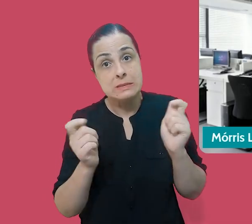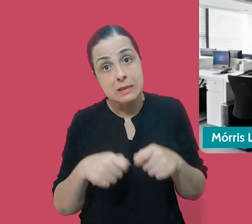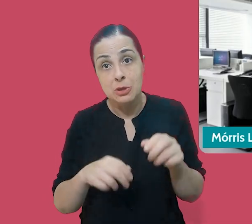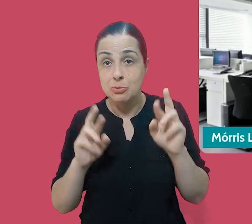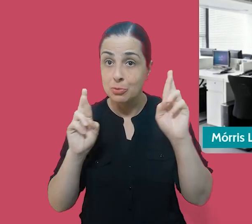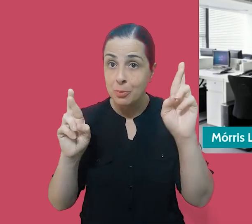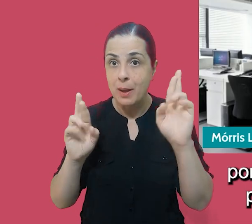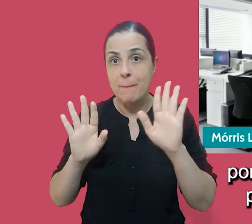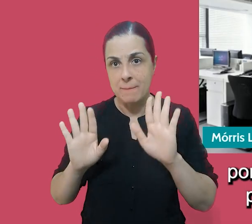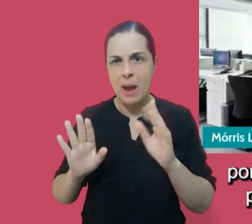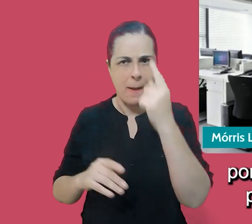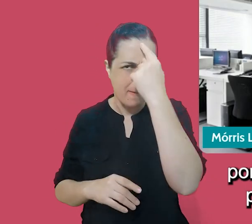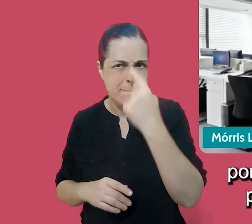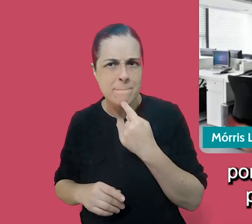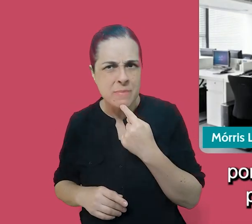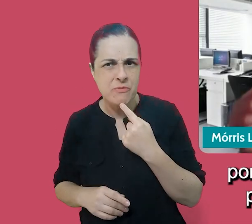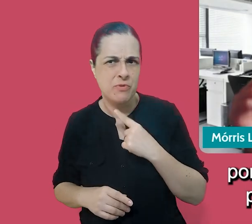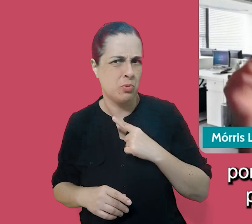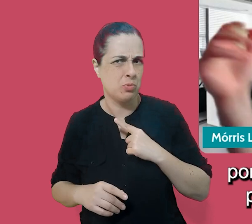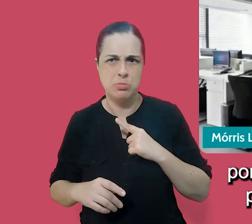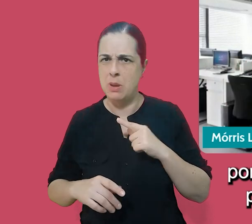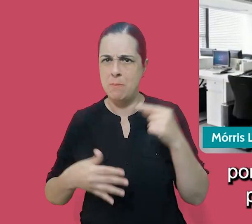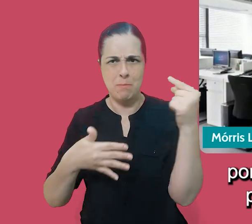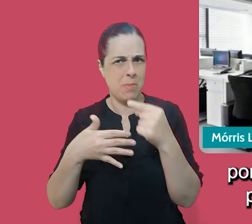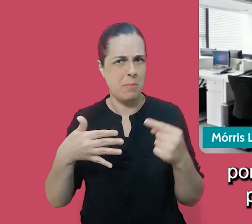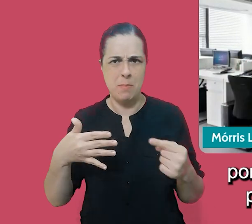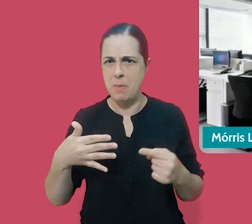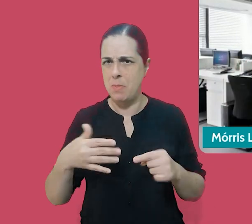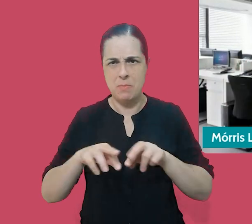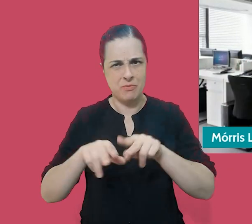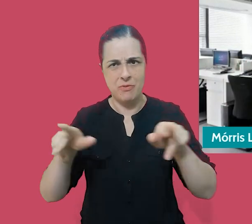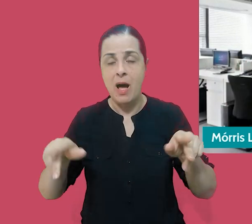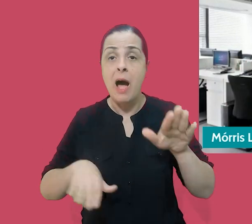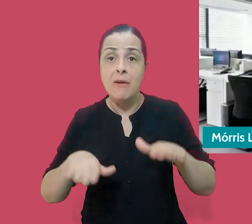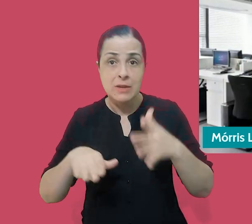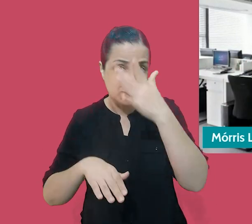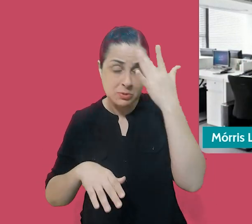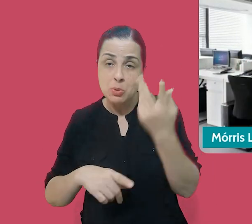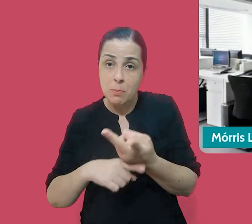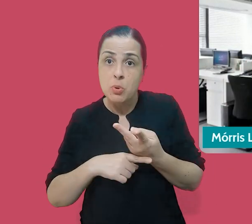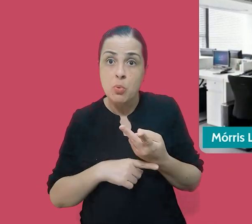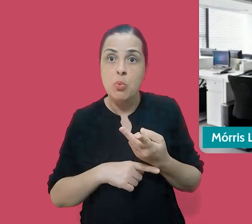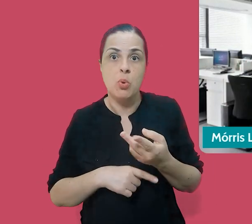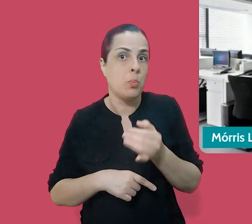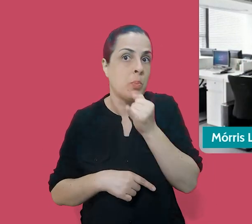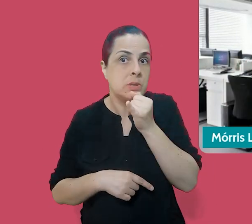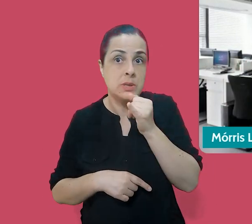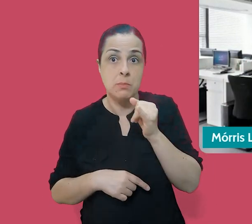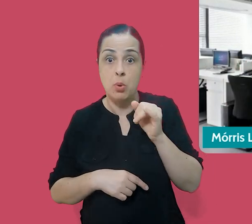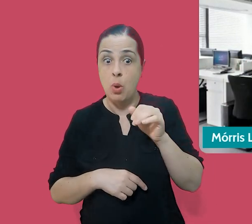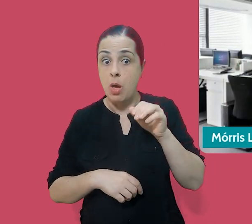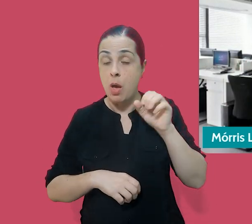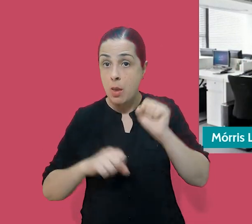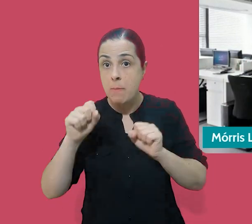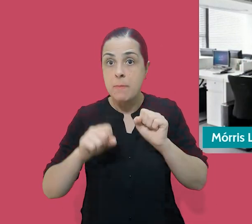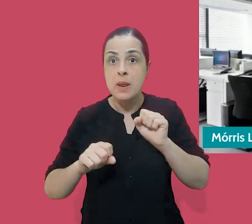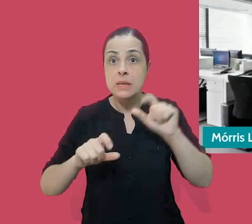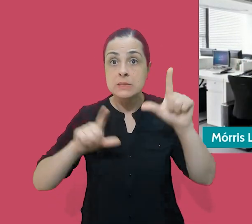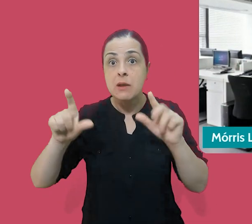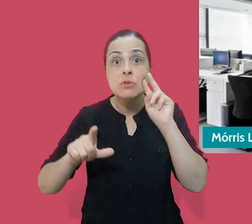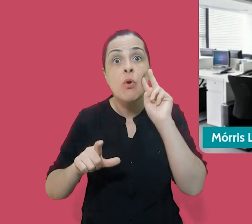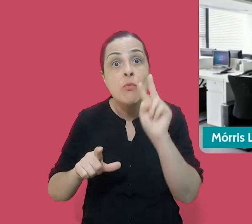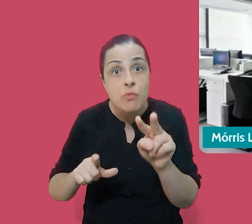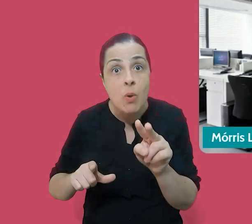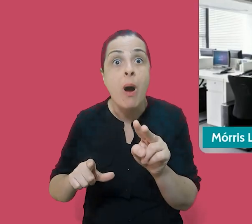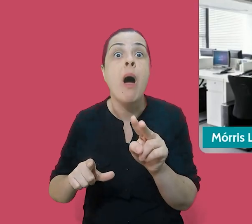todos os perfis, porque tem gente que chegou, que viu a Maturi na TV, sei lá o quê, né? Mas a gente vê que